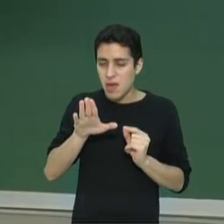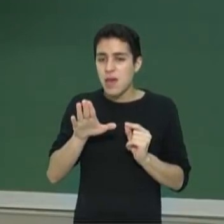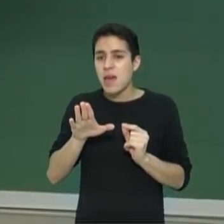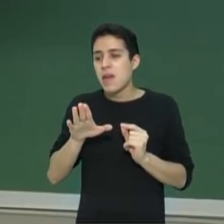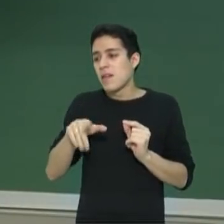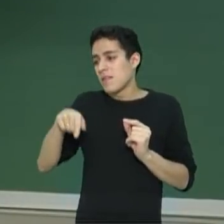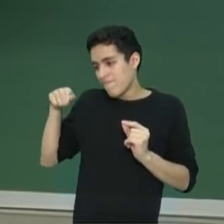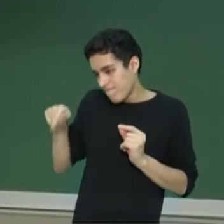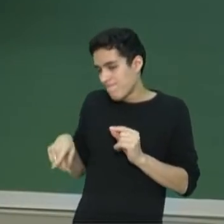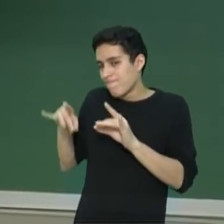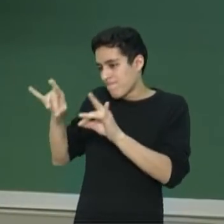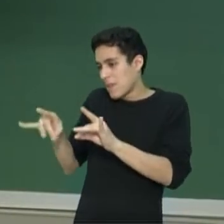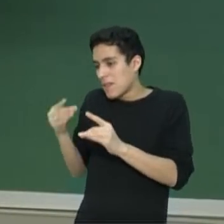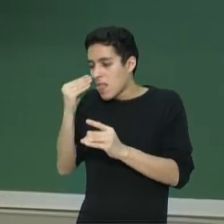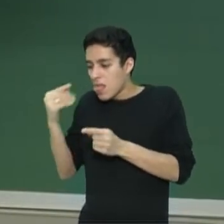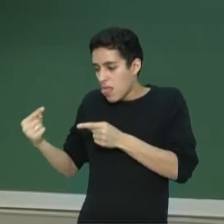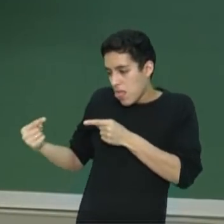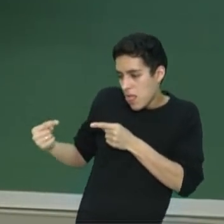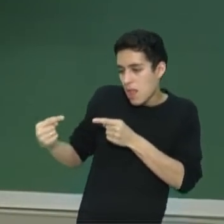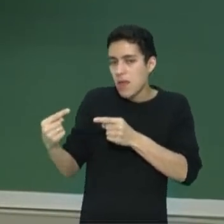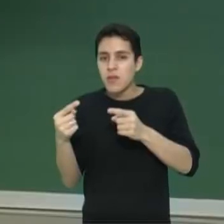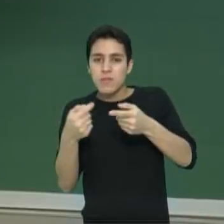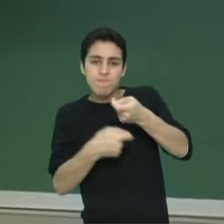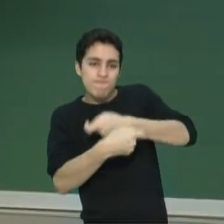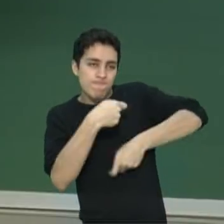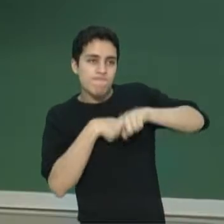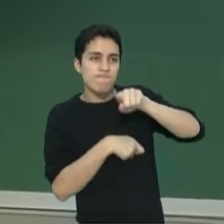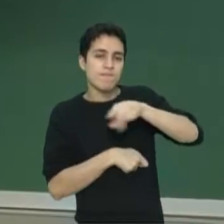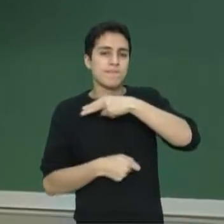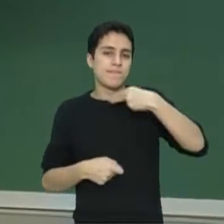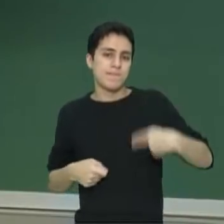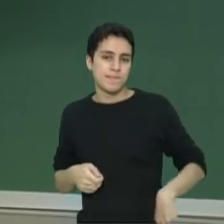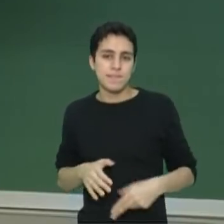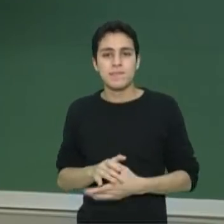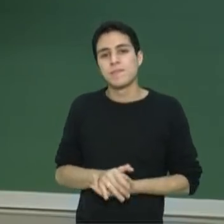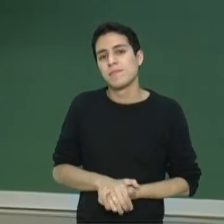mais uma concorrência forte aí em trocas comerciais com a China.